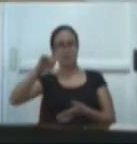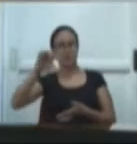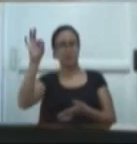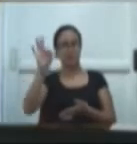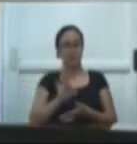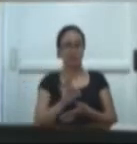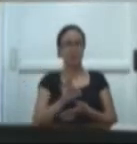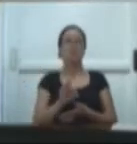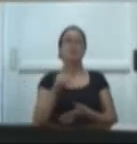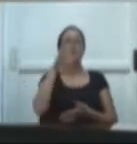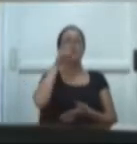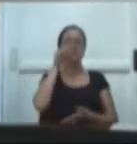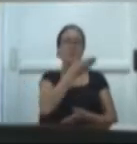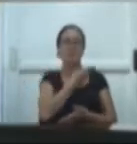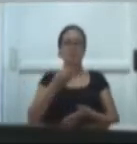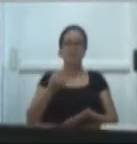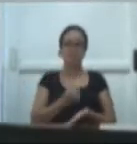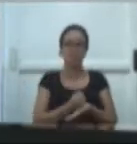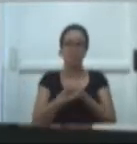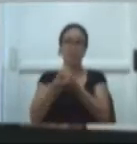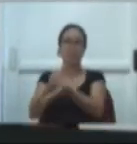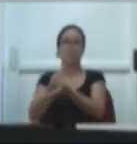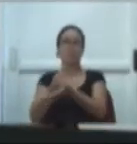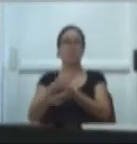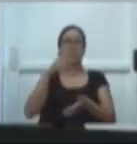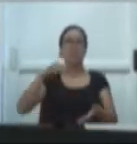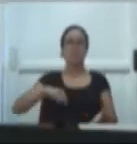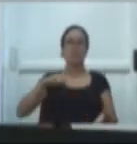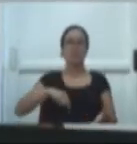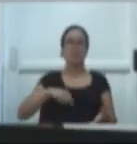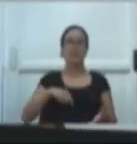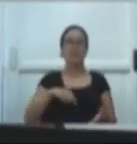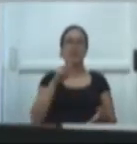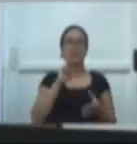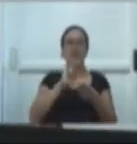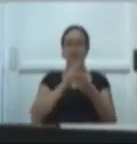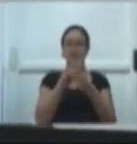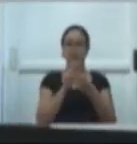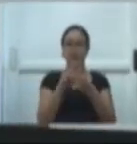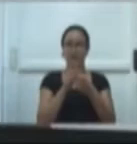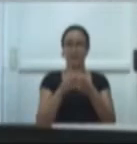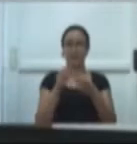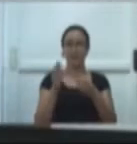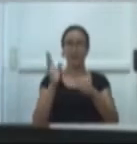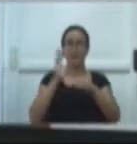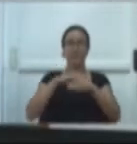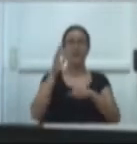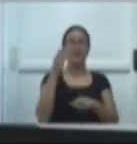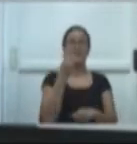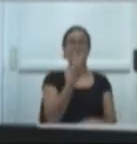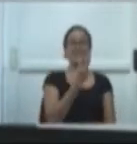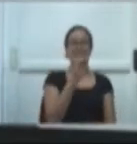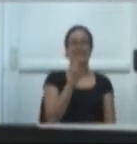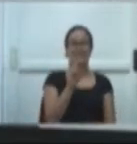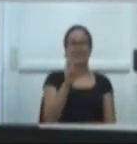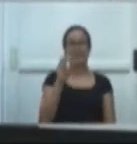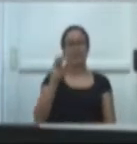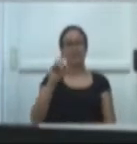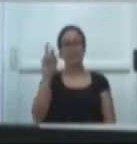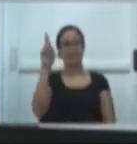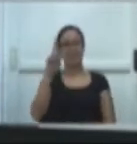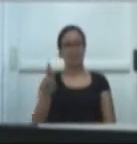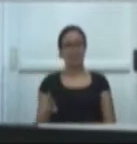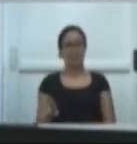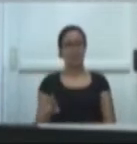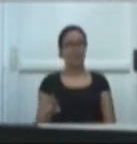20,69 aos servidores. Então, o Vale da Câmara, viu, gente? O Vale Alimentação da Câmara vai para R$ 350, o qual, ano